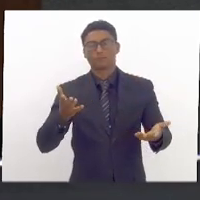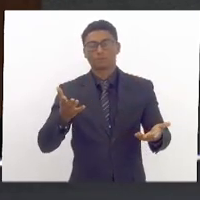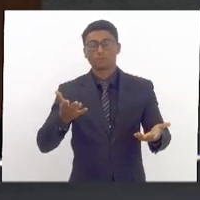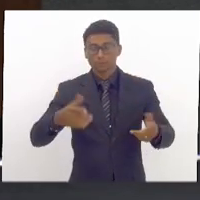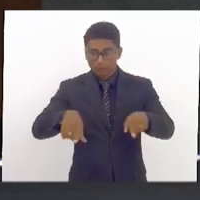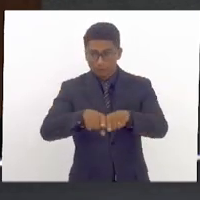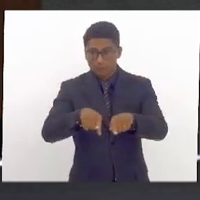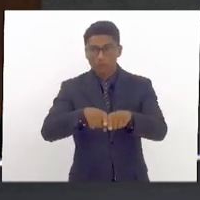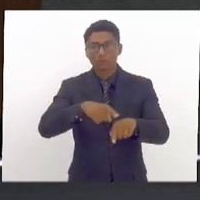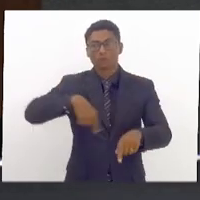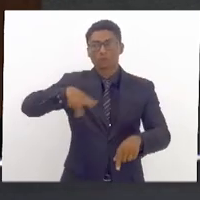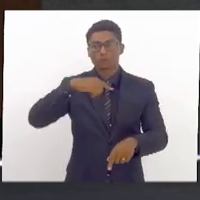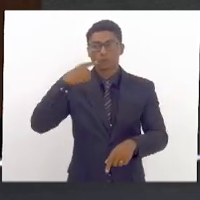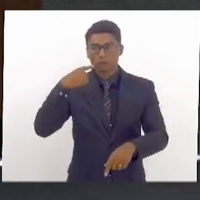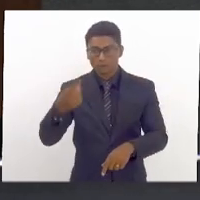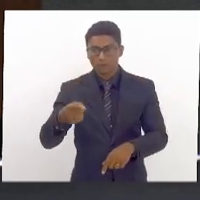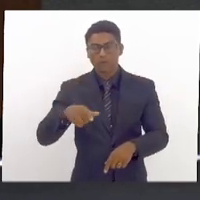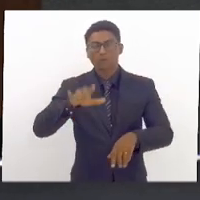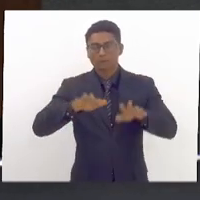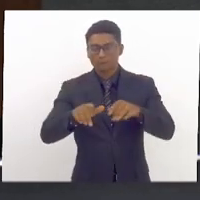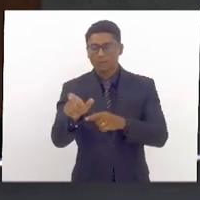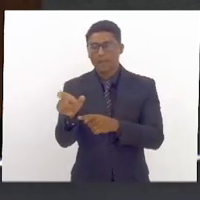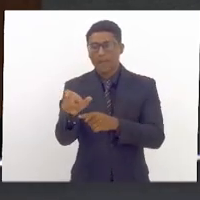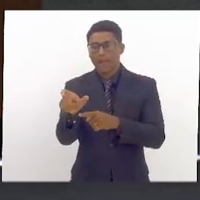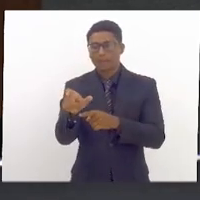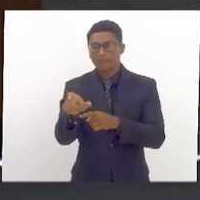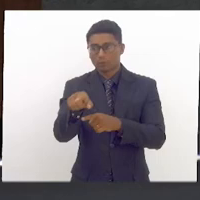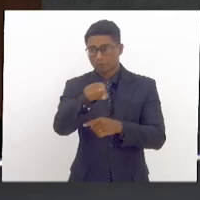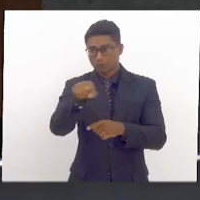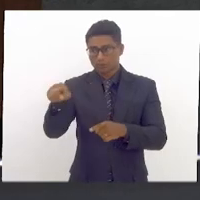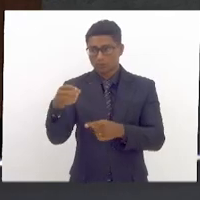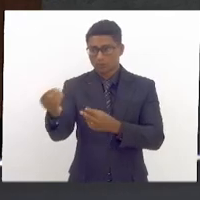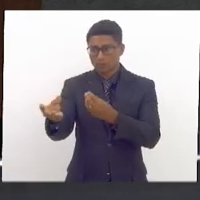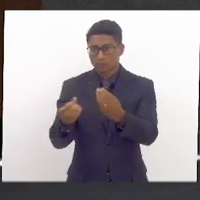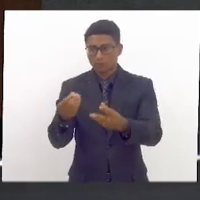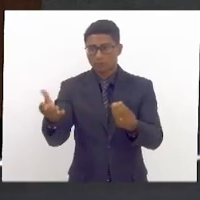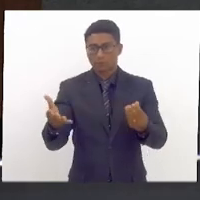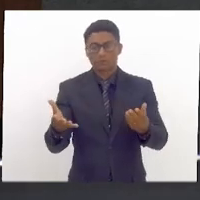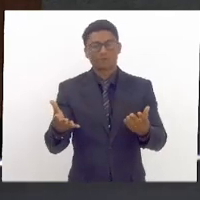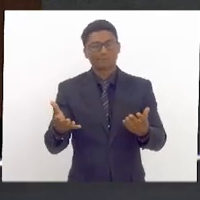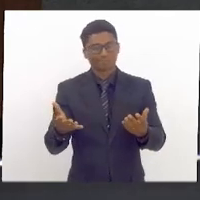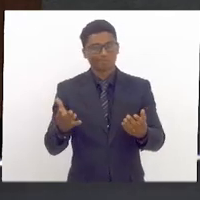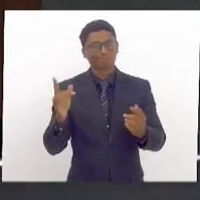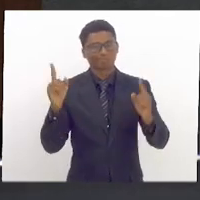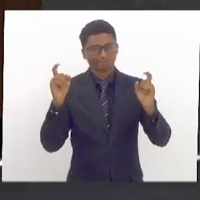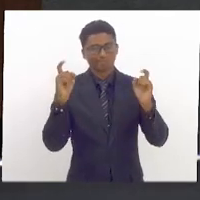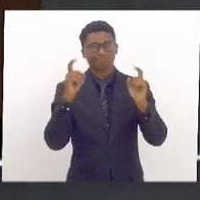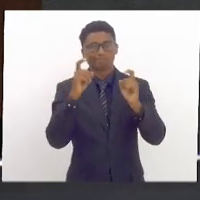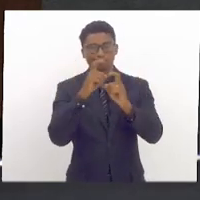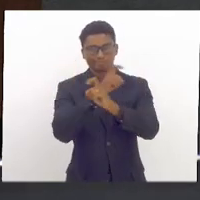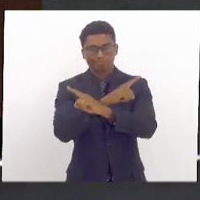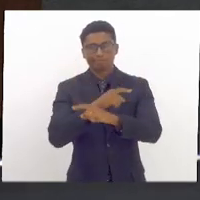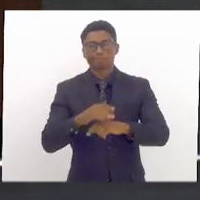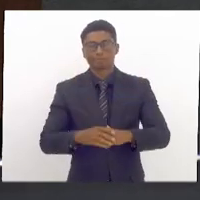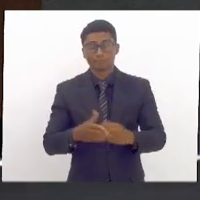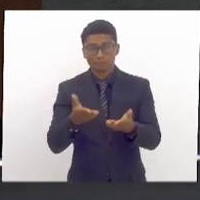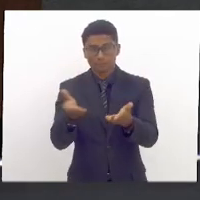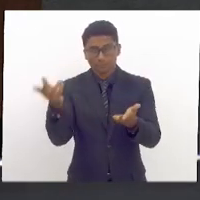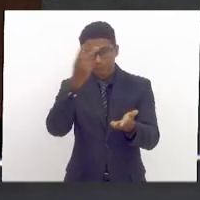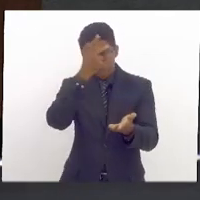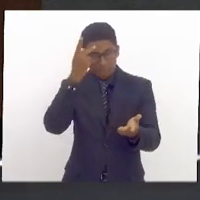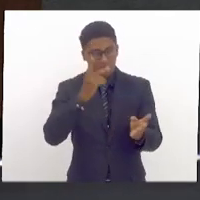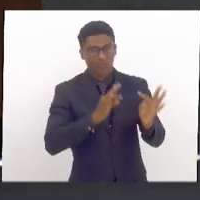aí a dificuldade na obtenção do passe. É importante que se vislumbre a isonomia desse tratamento que é